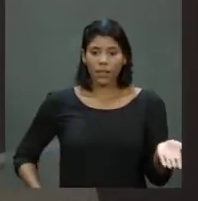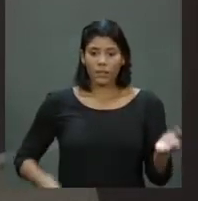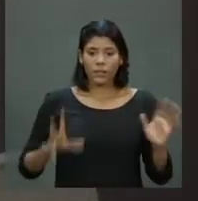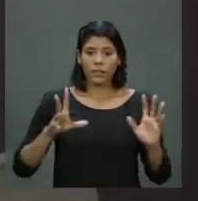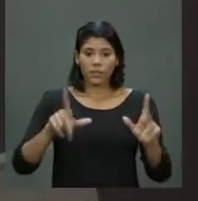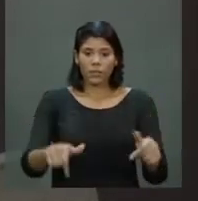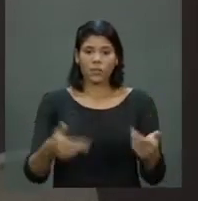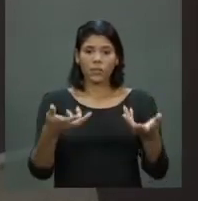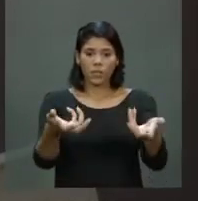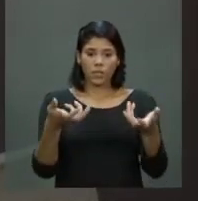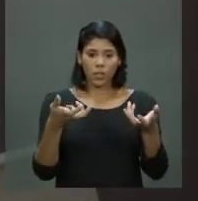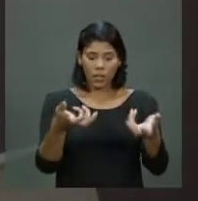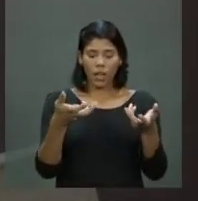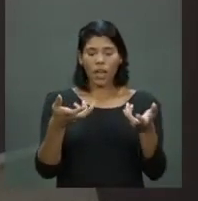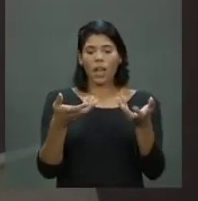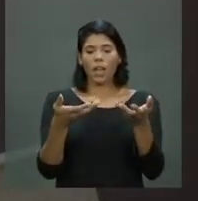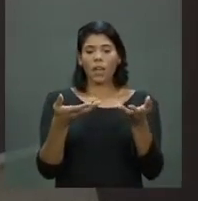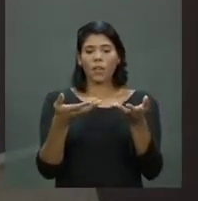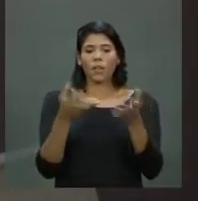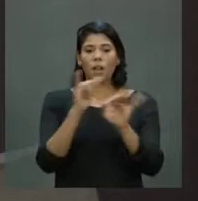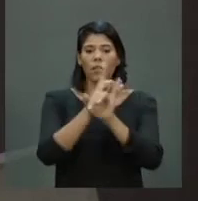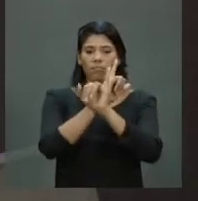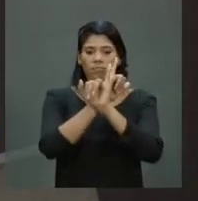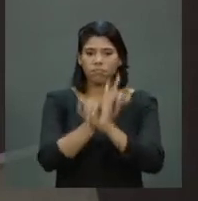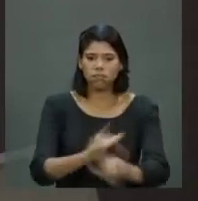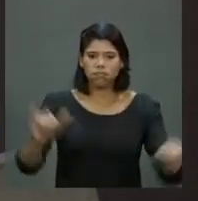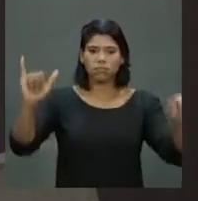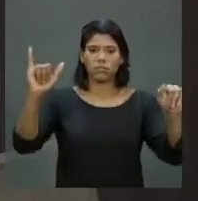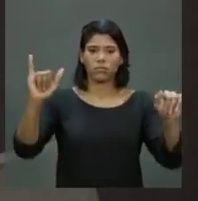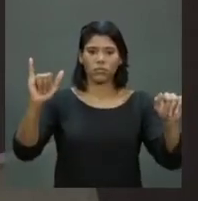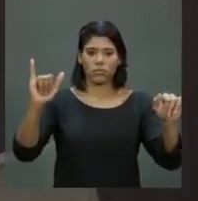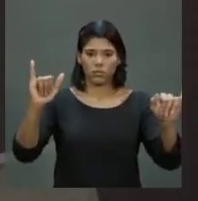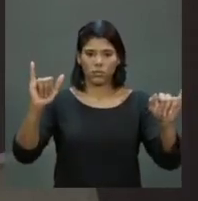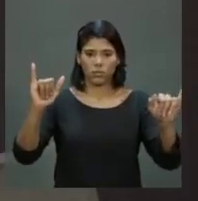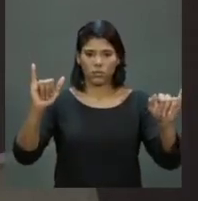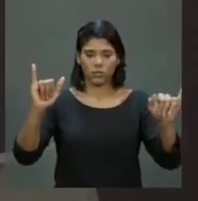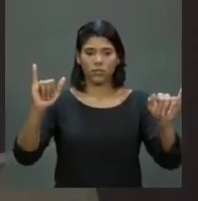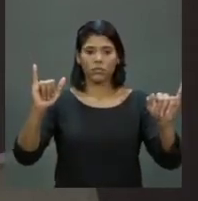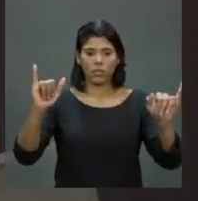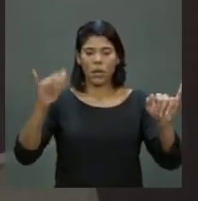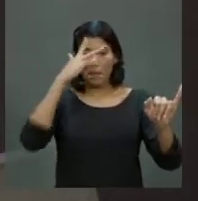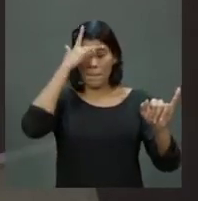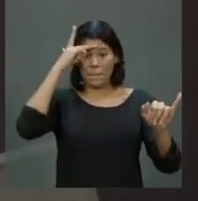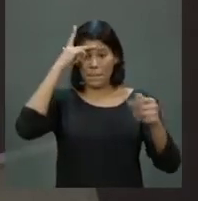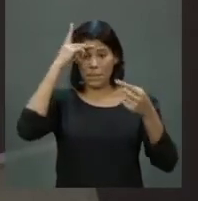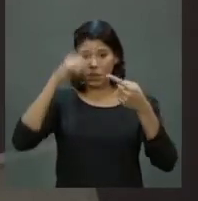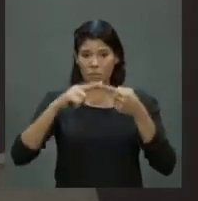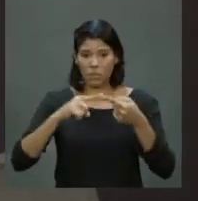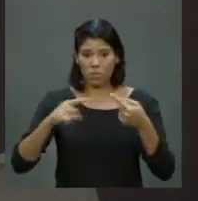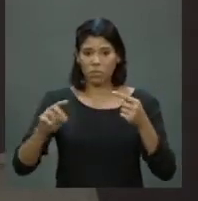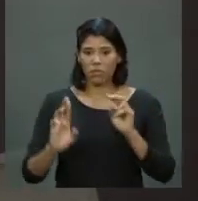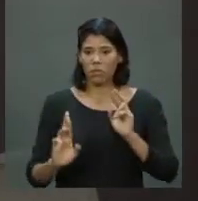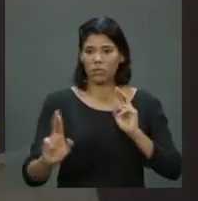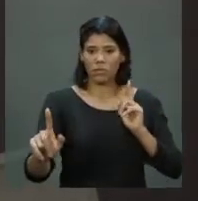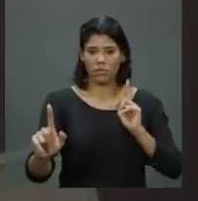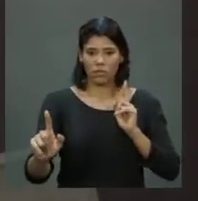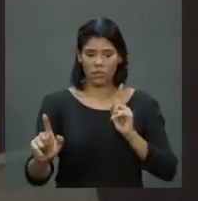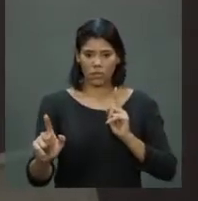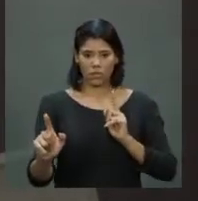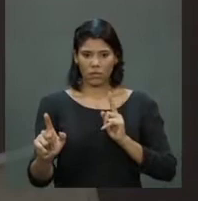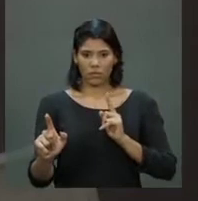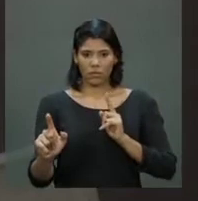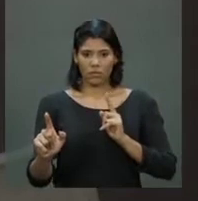eu quero fazer um clamor aos meus diferentes, não aos meus pares. Não aqueles com os quais eu